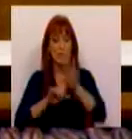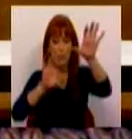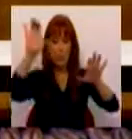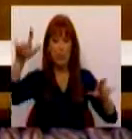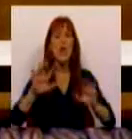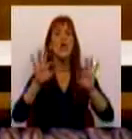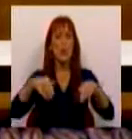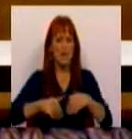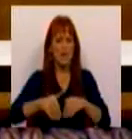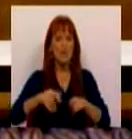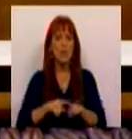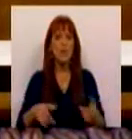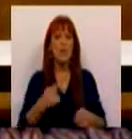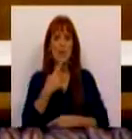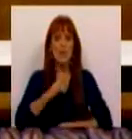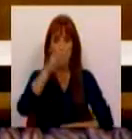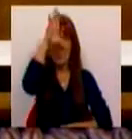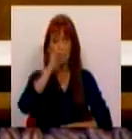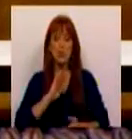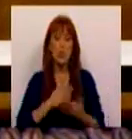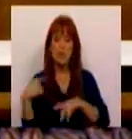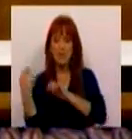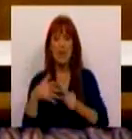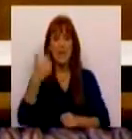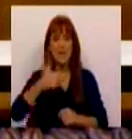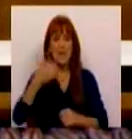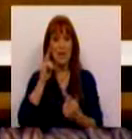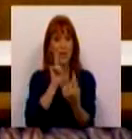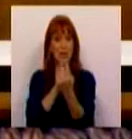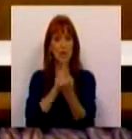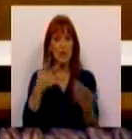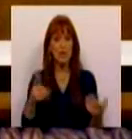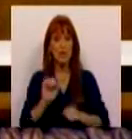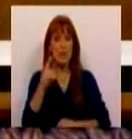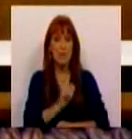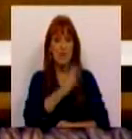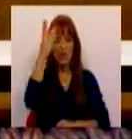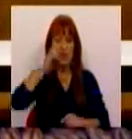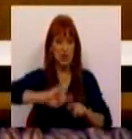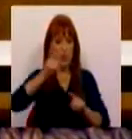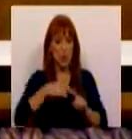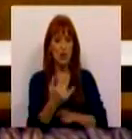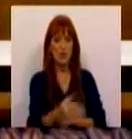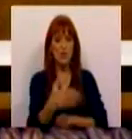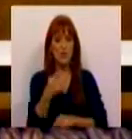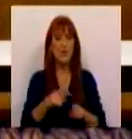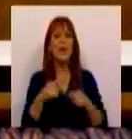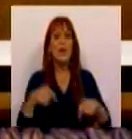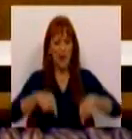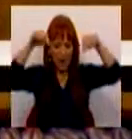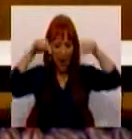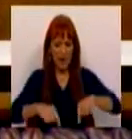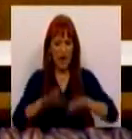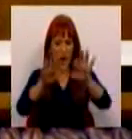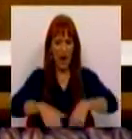estará concluída, como afirmou o Primeiro-Ministro no último debate quinzenal, pelo que durante o primeiro trimestre de 2017 caberá aqui